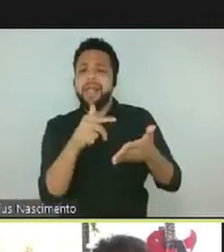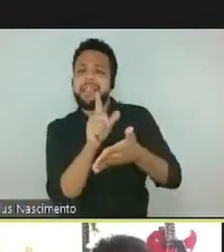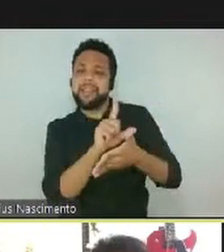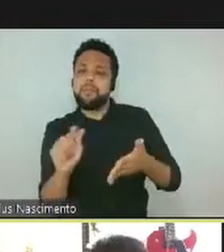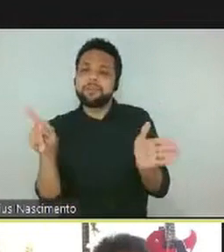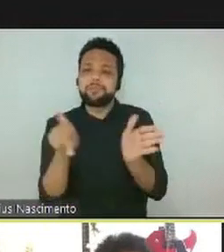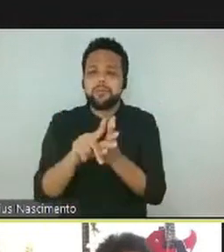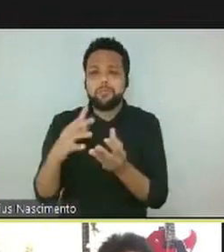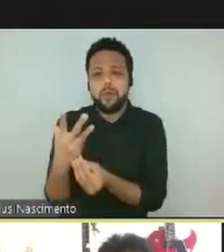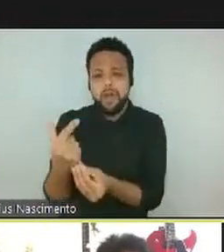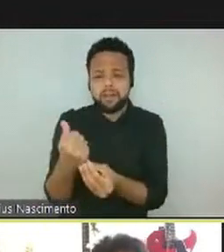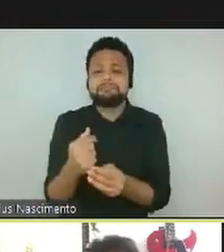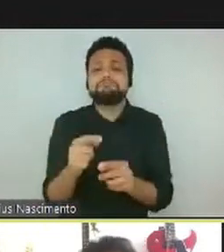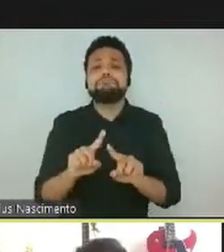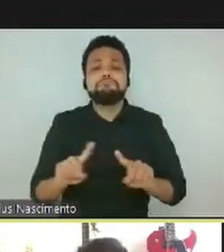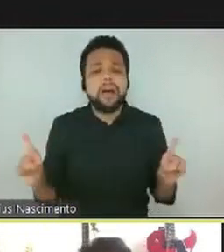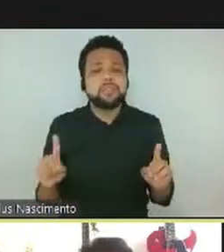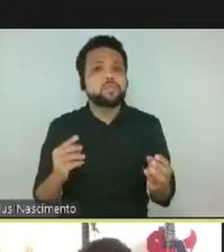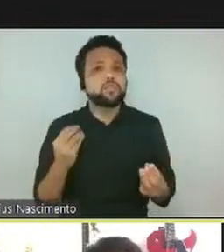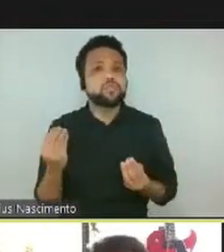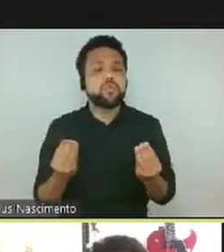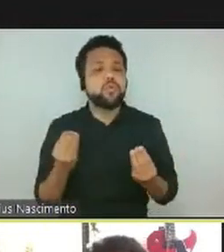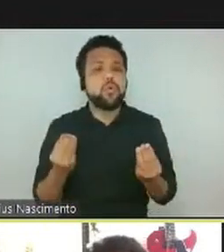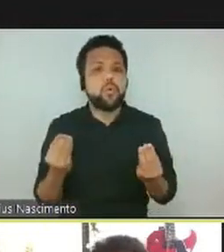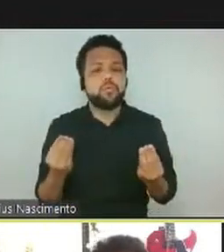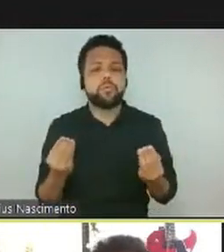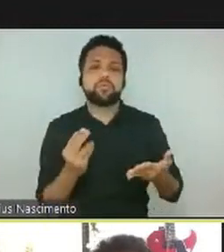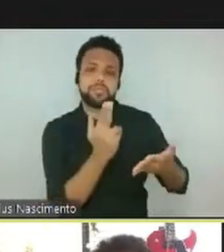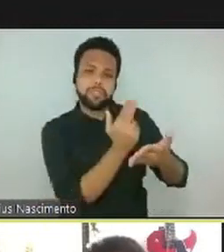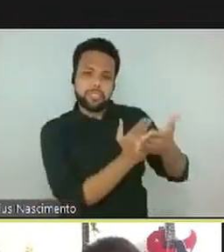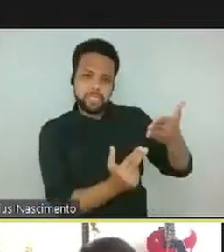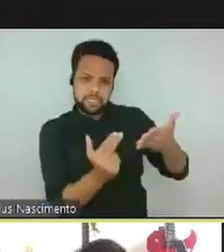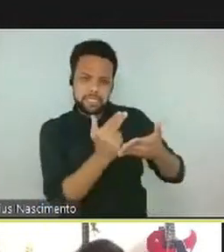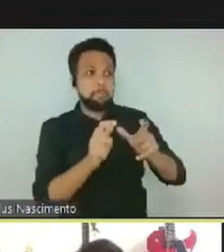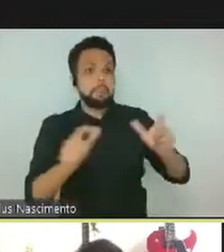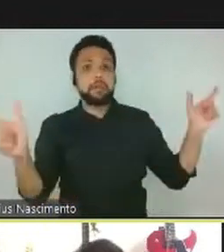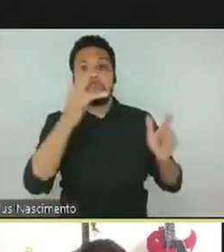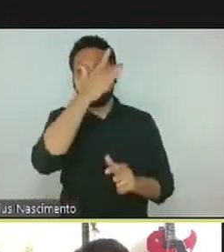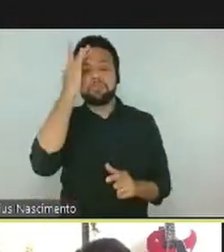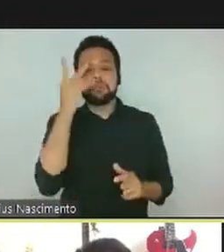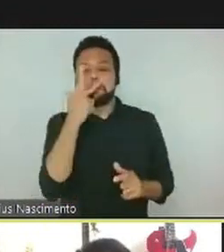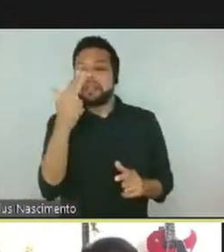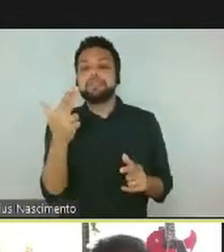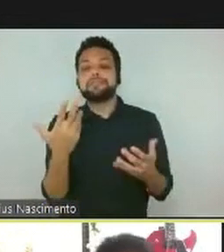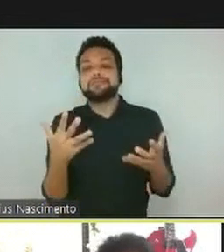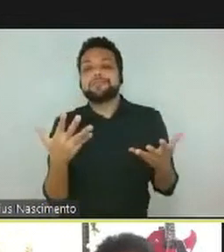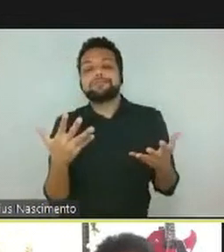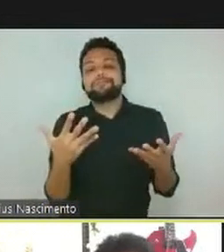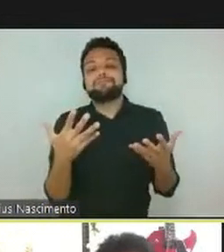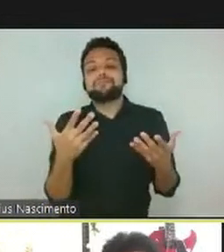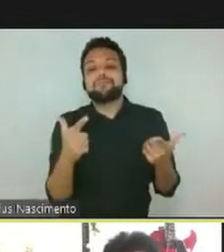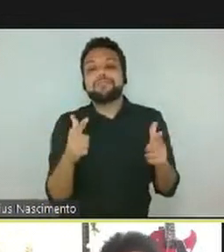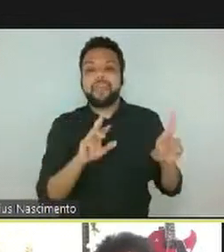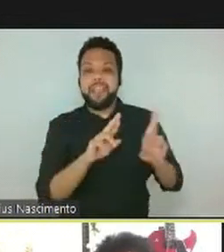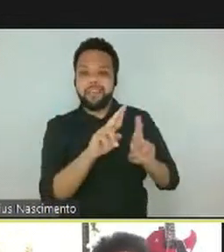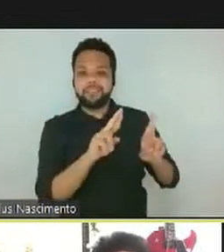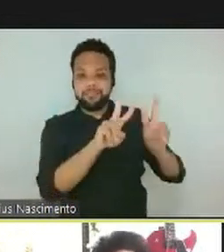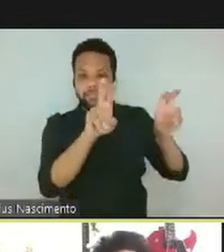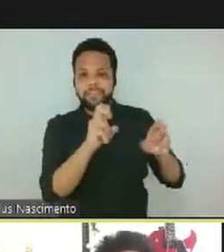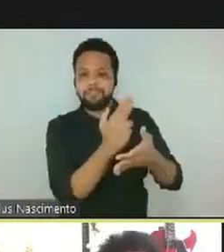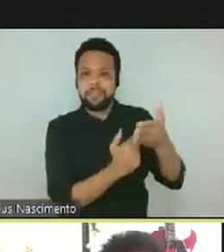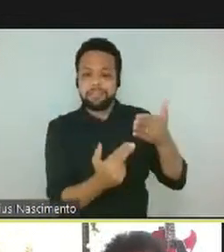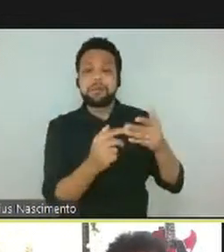desenho, ao mesmo tempo que está apartado da maior parte das pessoas, faz parte do senso comum,